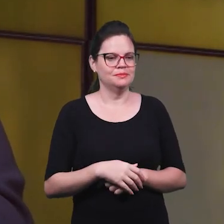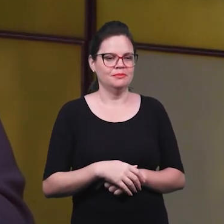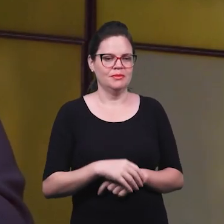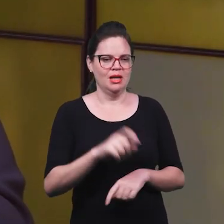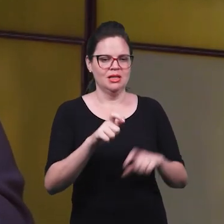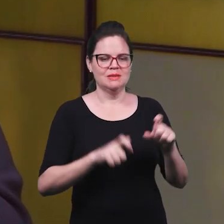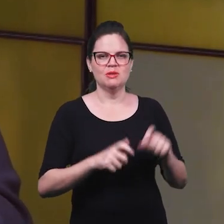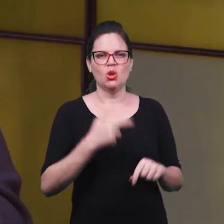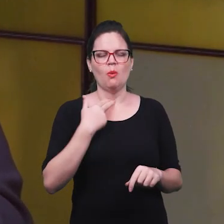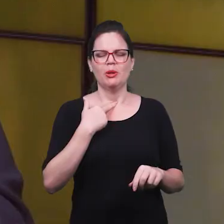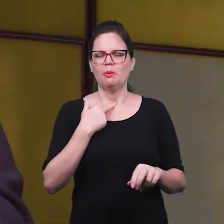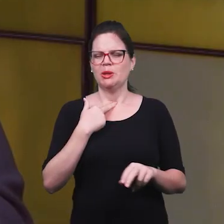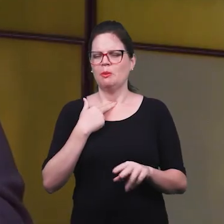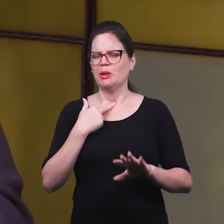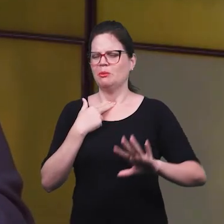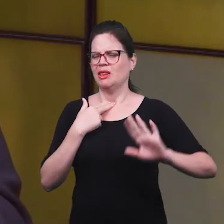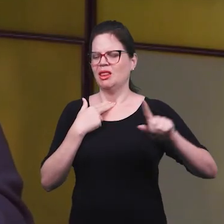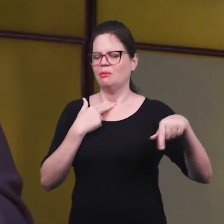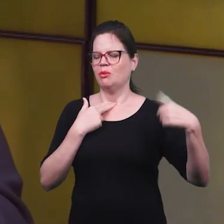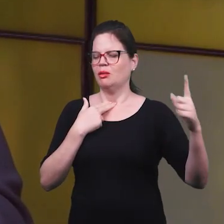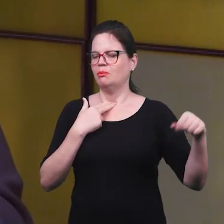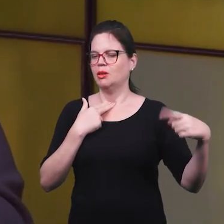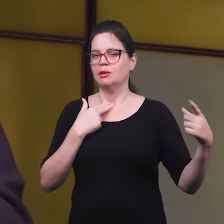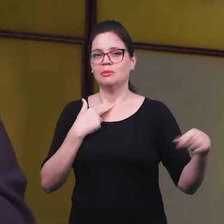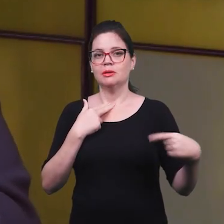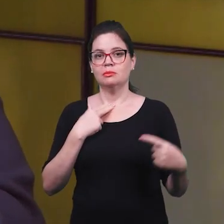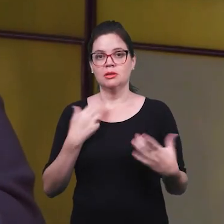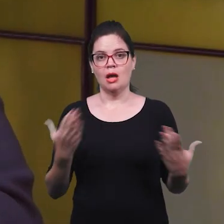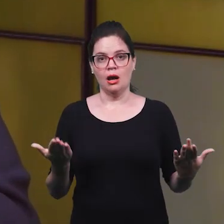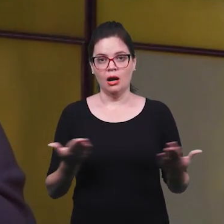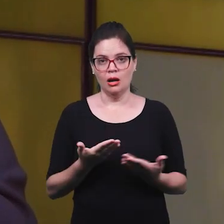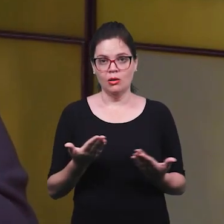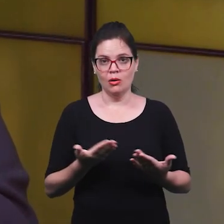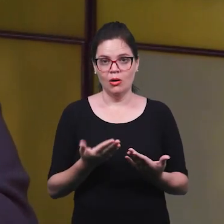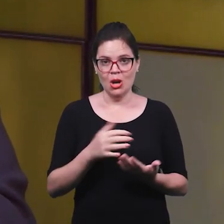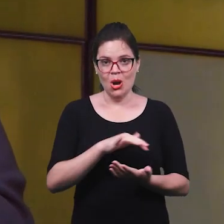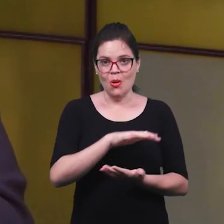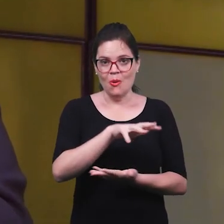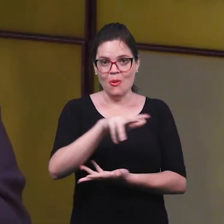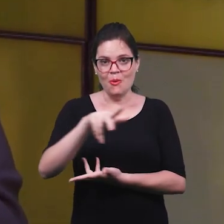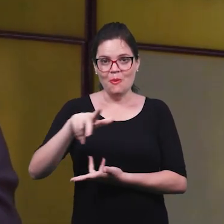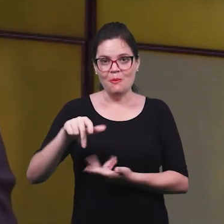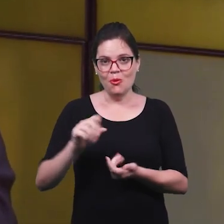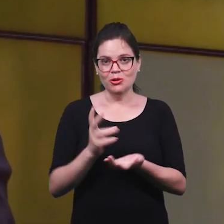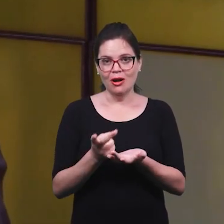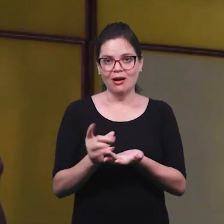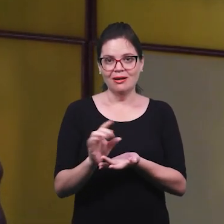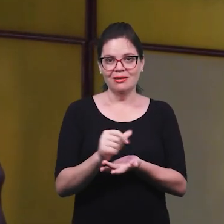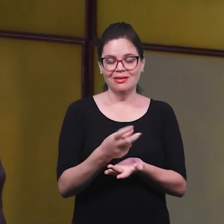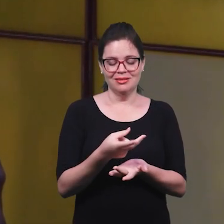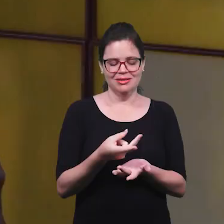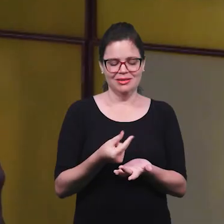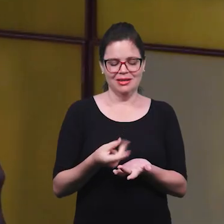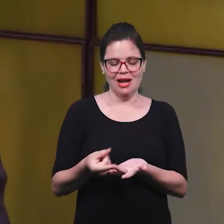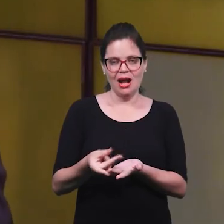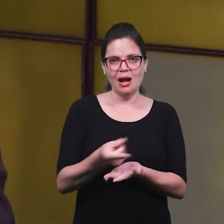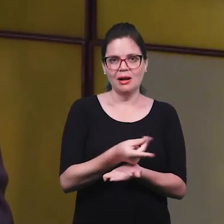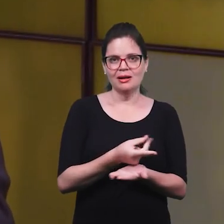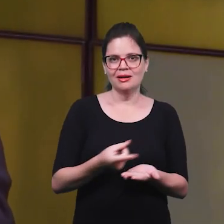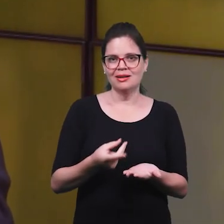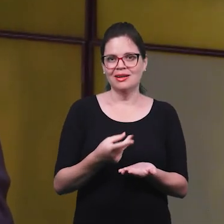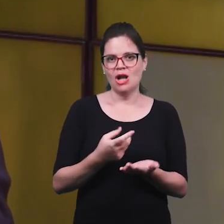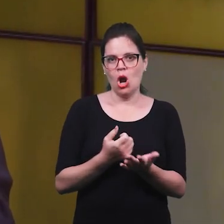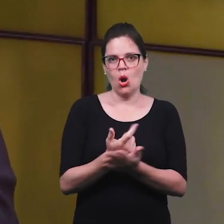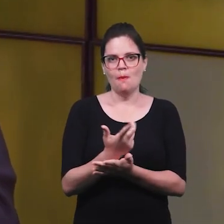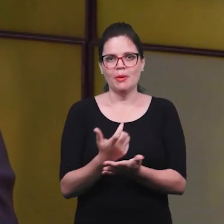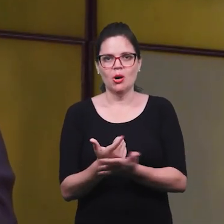tão ocupadas e pensamos no mundo consumista que nós estamos vivendo, que o melhor que nós damos às vezes para os nossos filhos é um